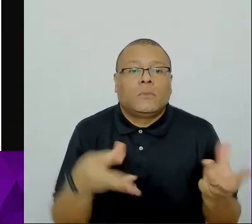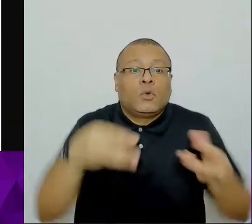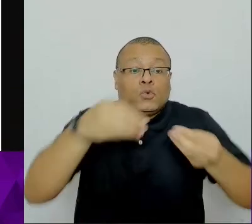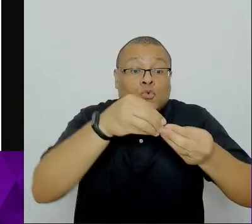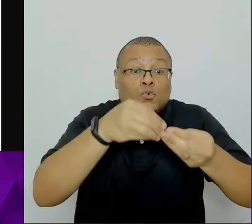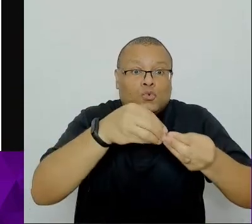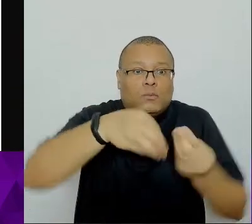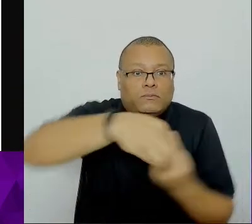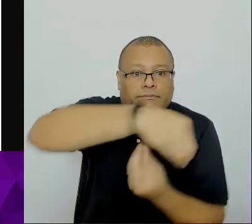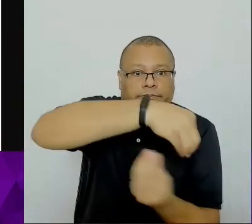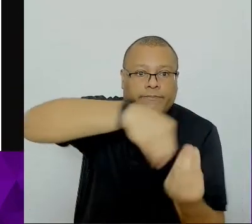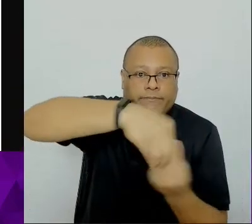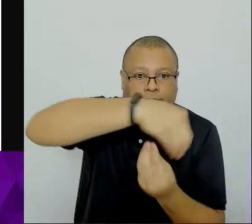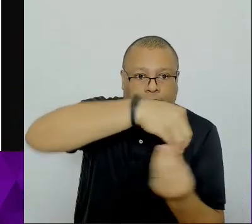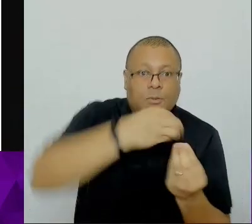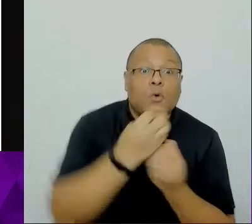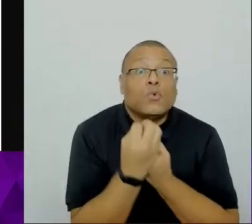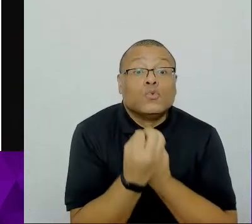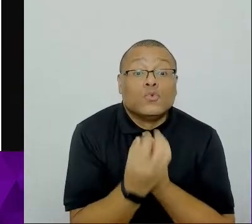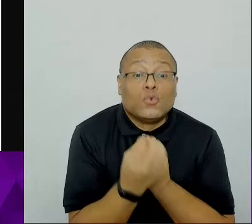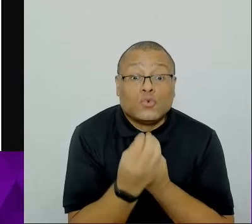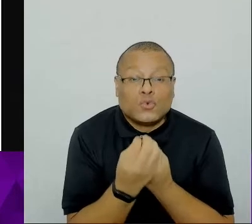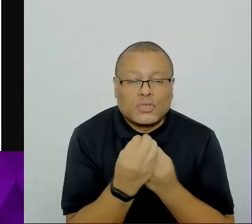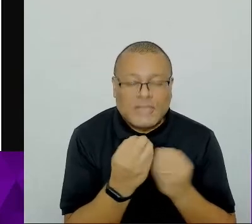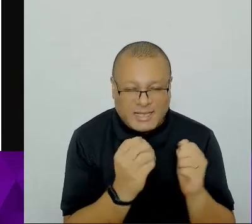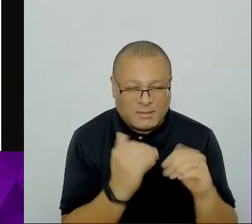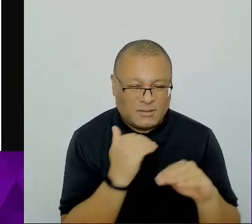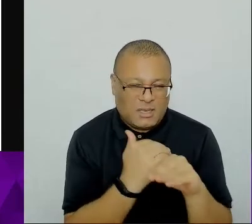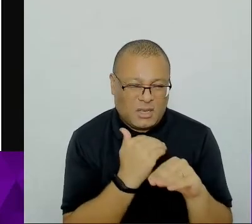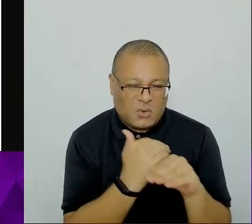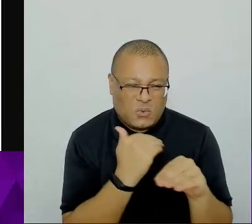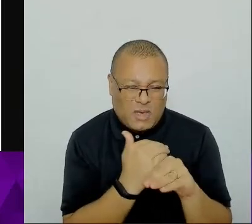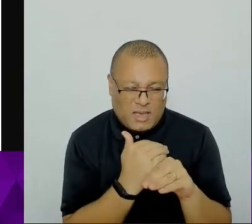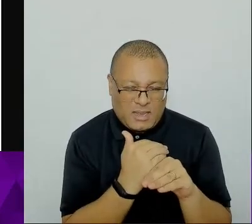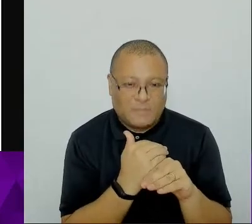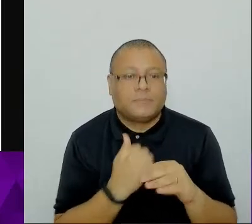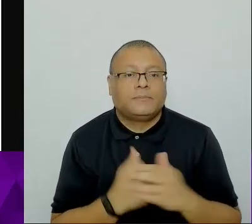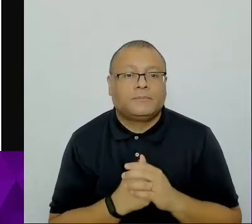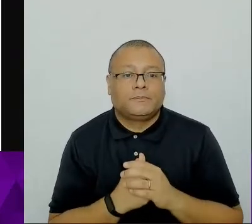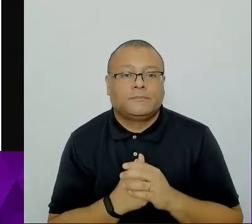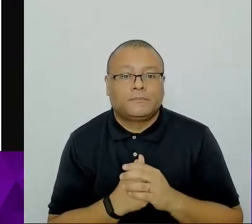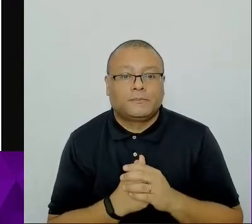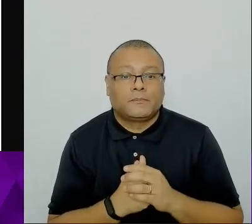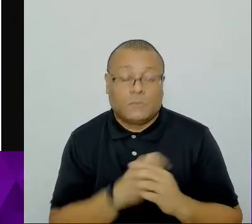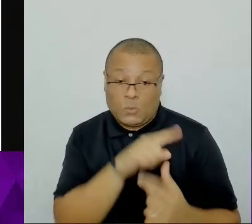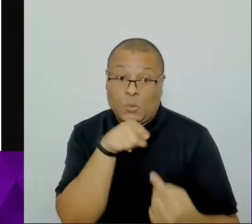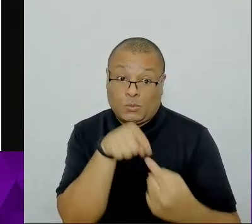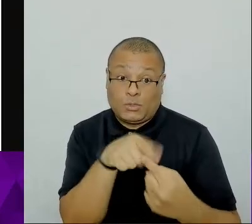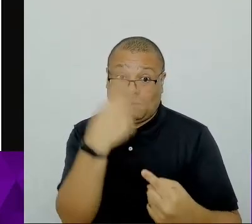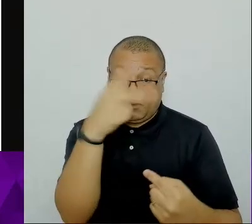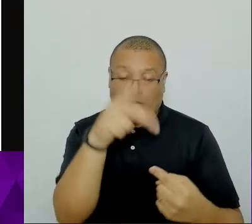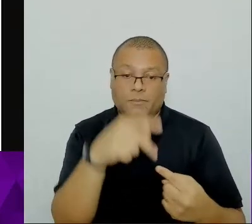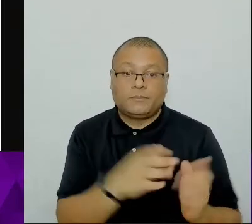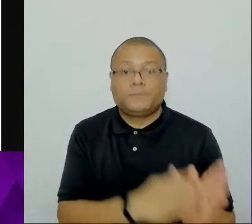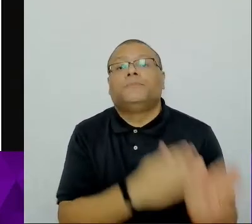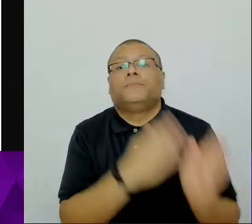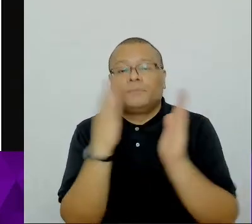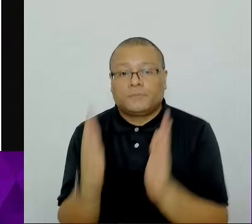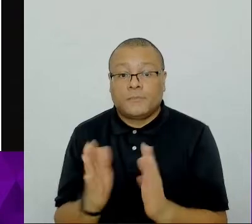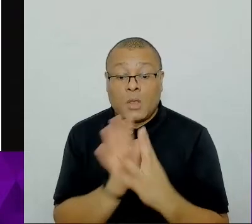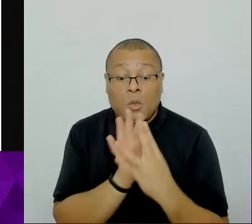converte, faz aumentação de dados nesse dataset menor, né, específico, e parte desse